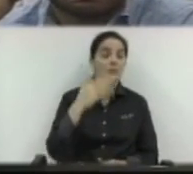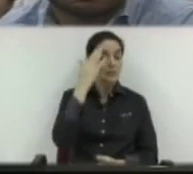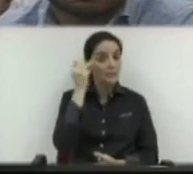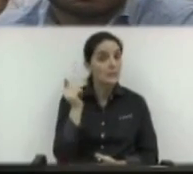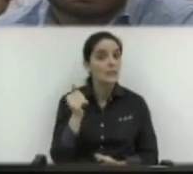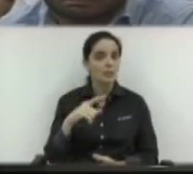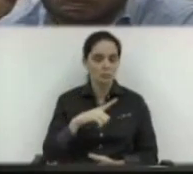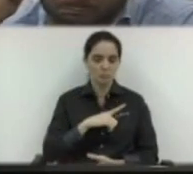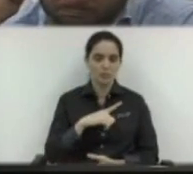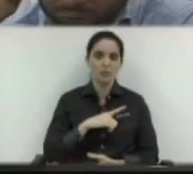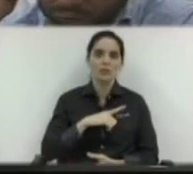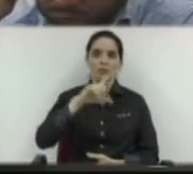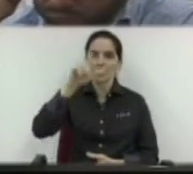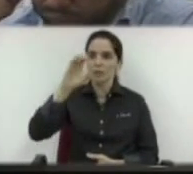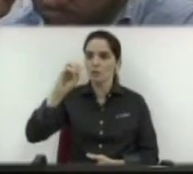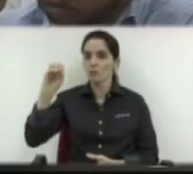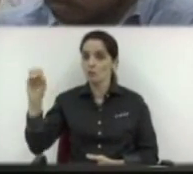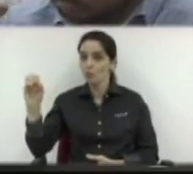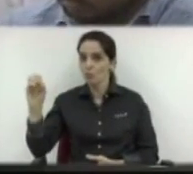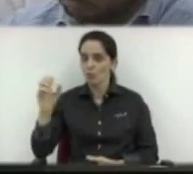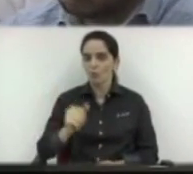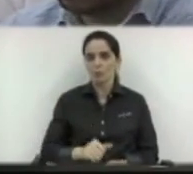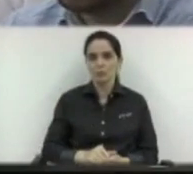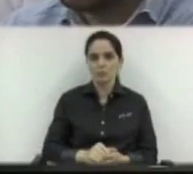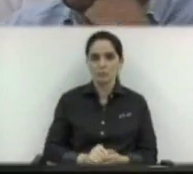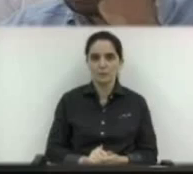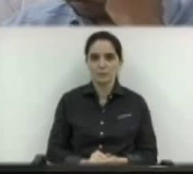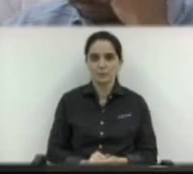zoológicos, alguns filhotes nascem